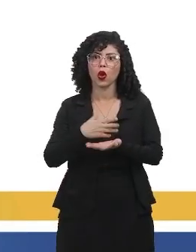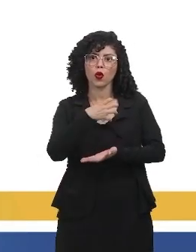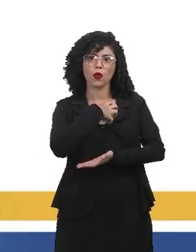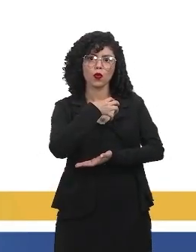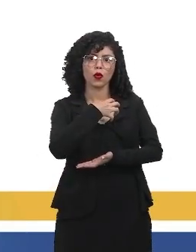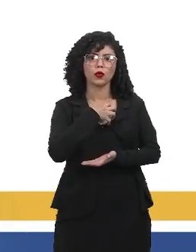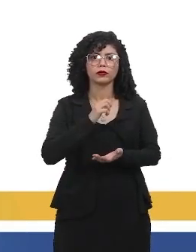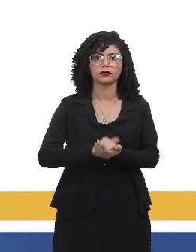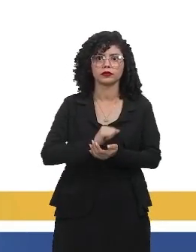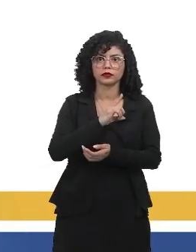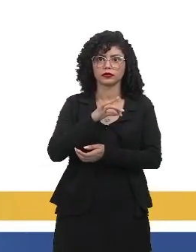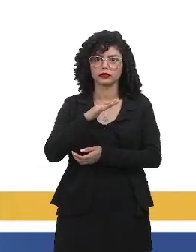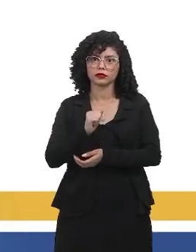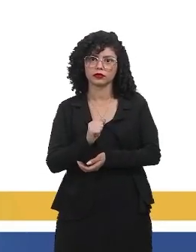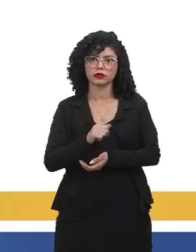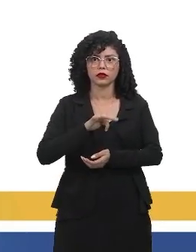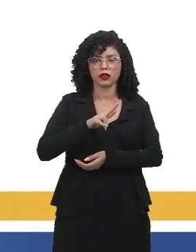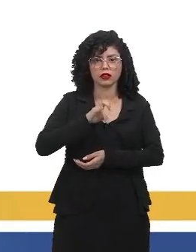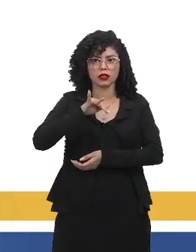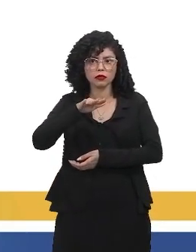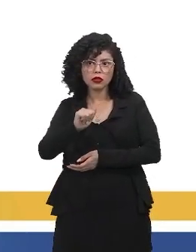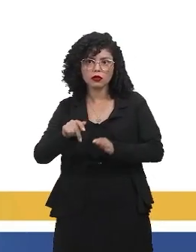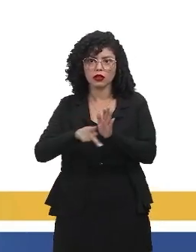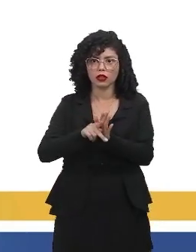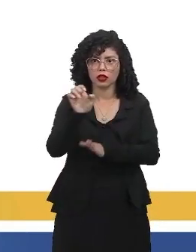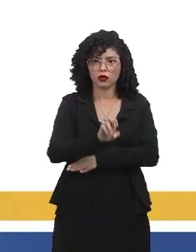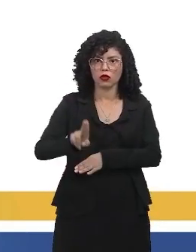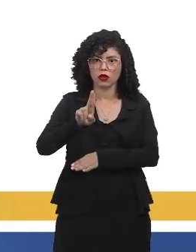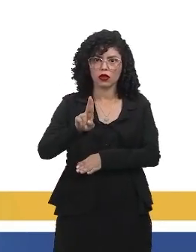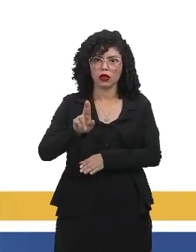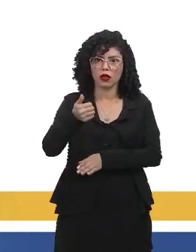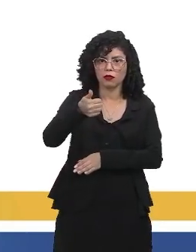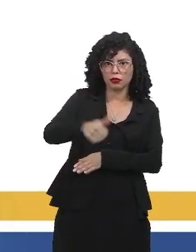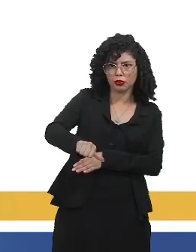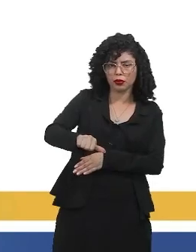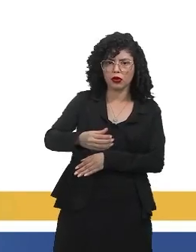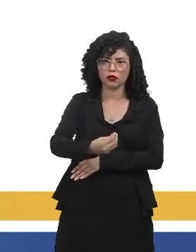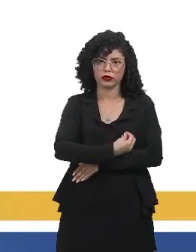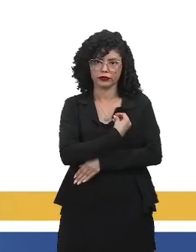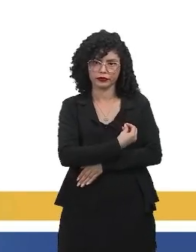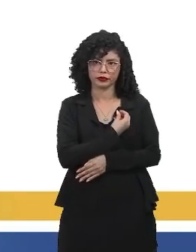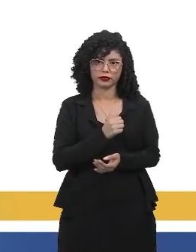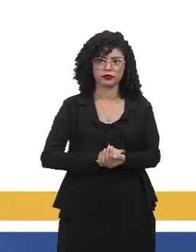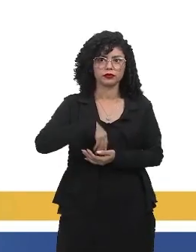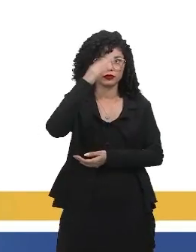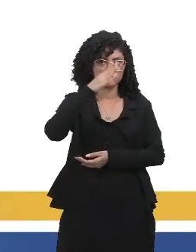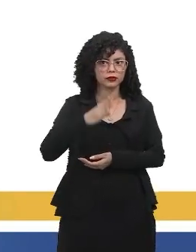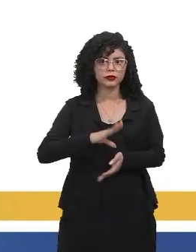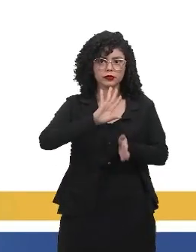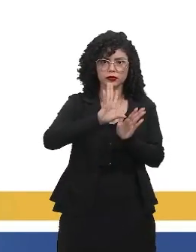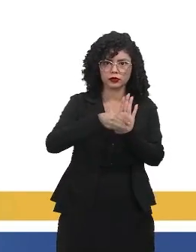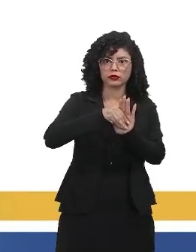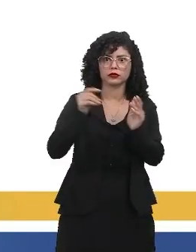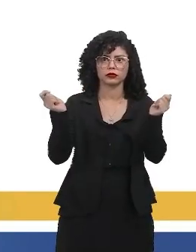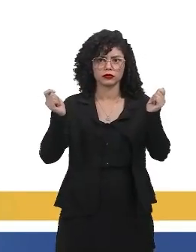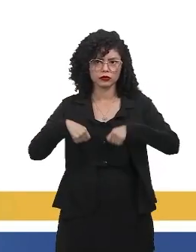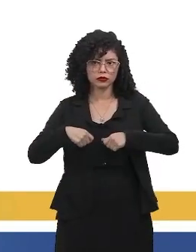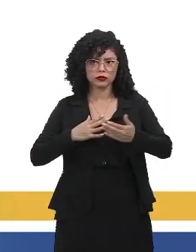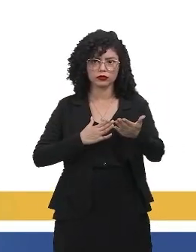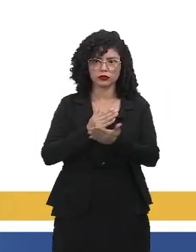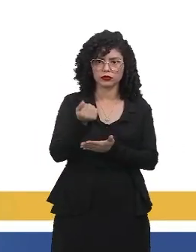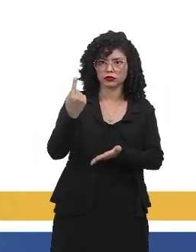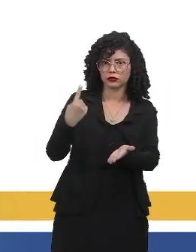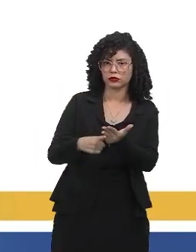do antissemitismo na Europa que tornava precárias suas vidas. O Brasil se colocava como